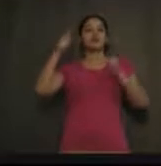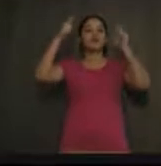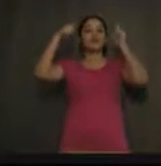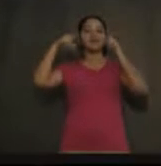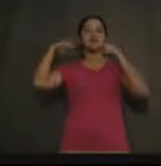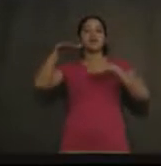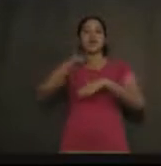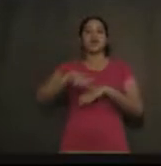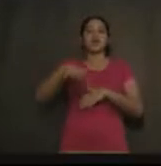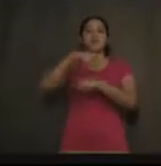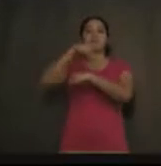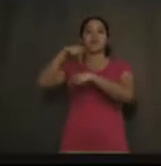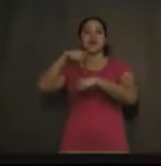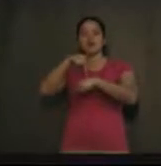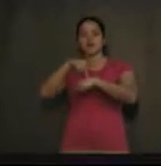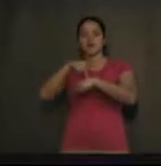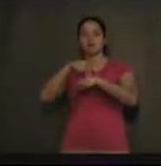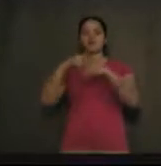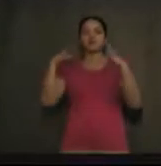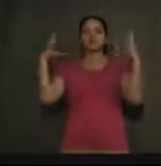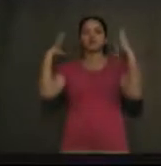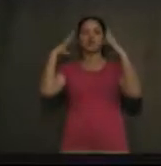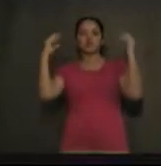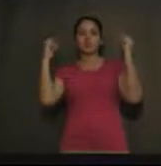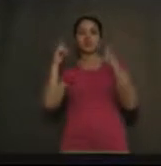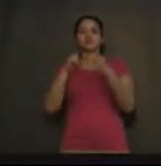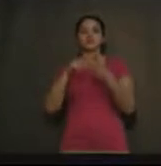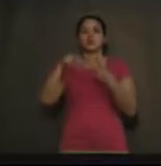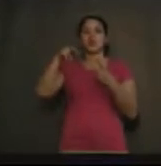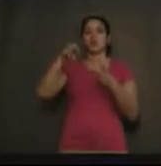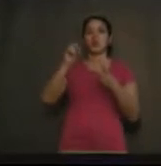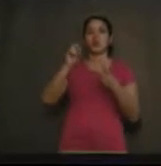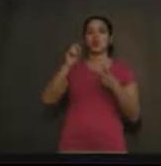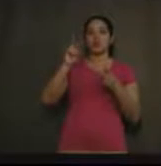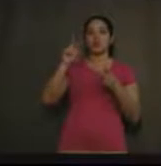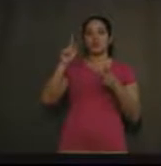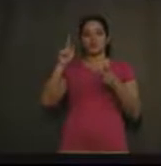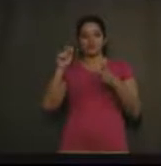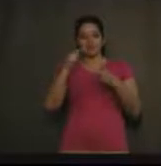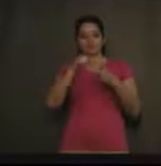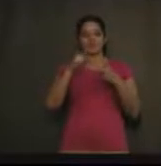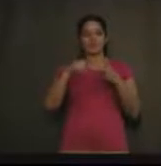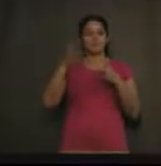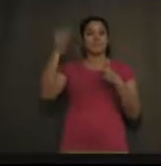Os dois países eram dois países separados, mas com uma coroa comum